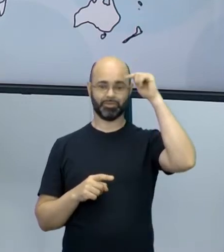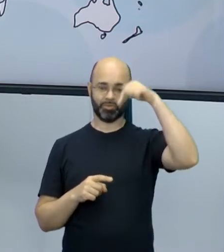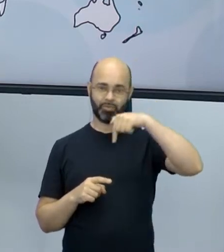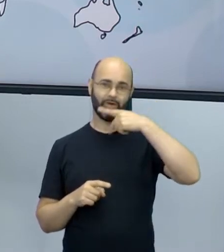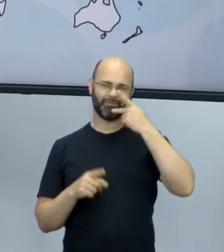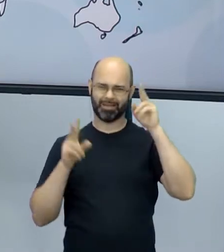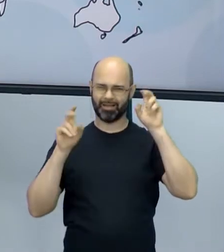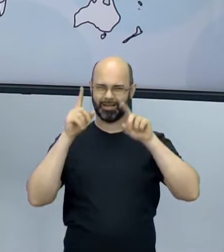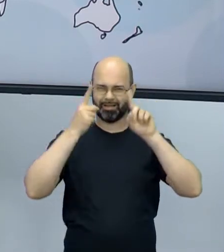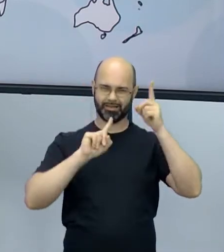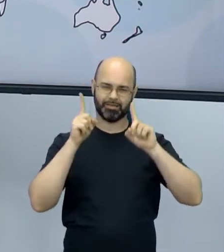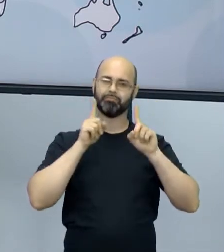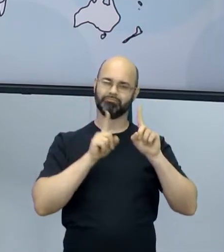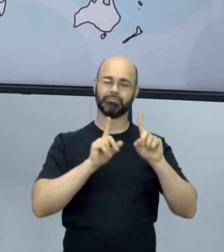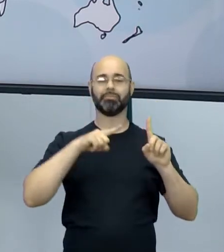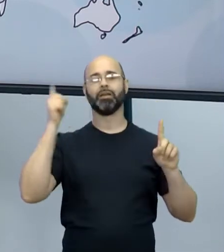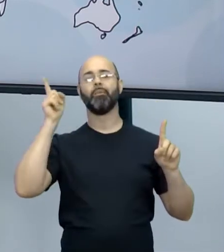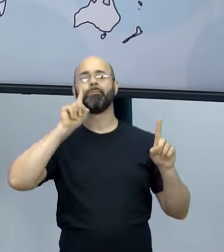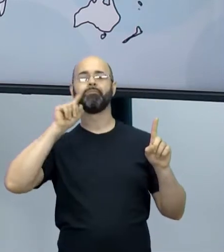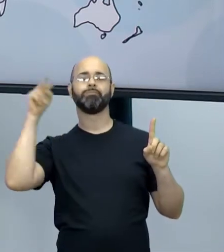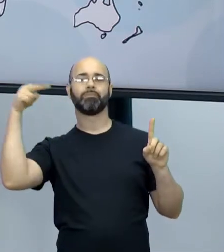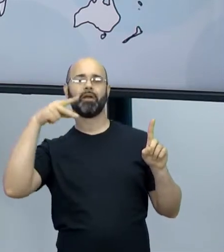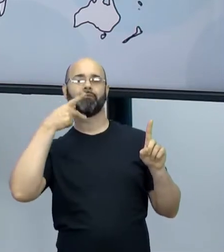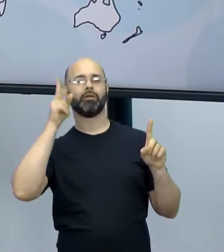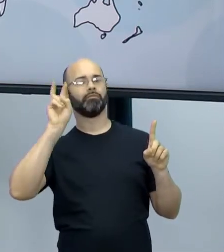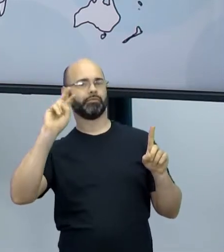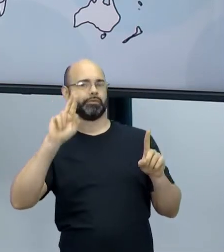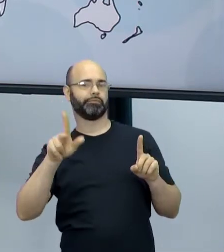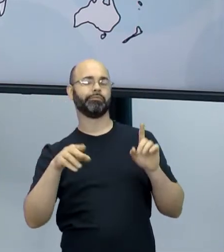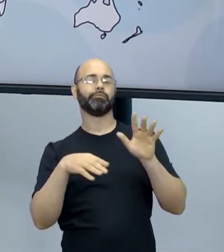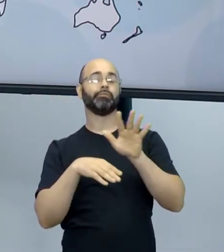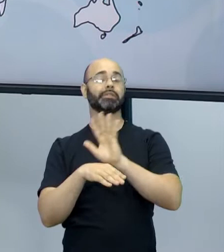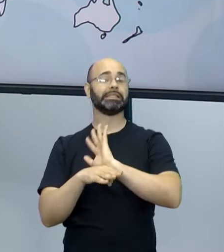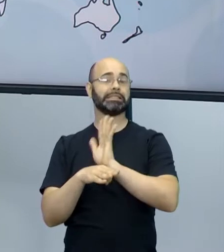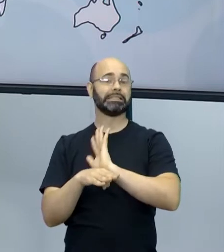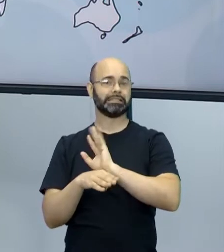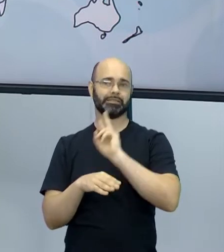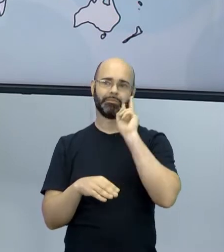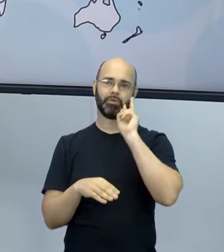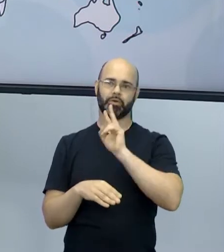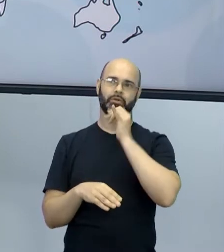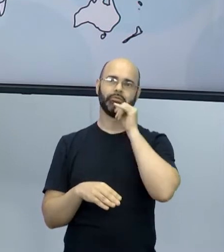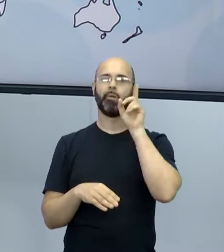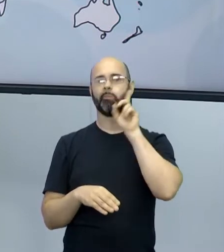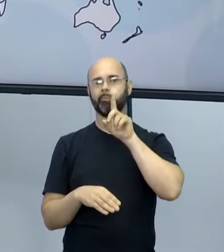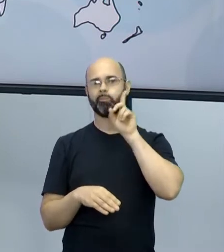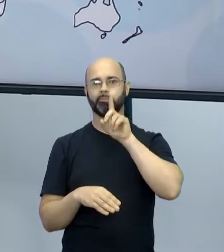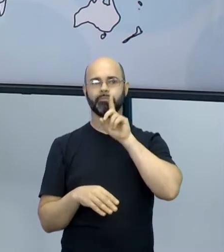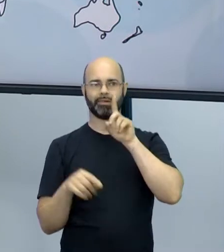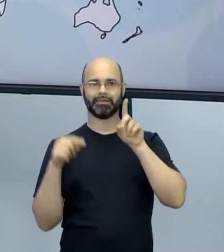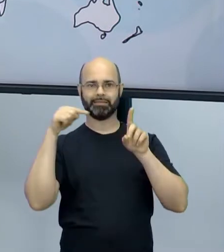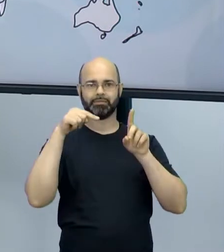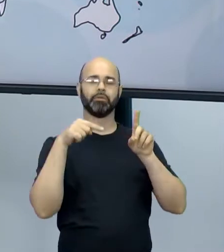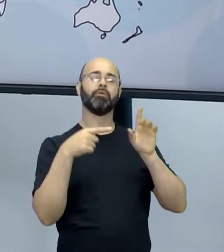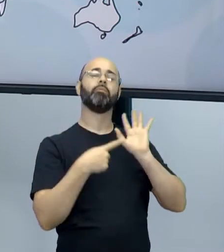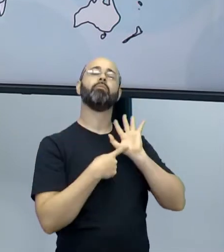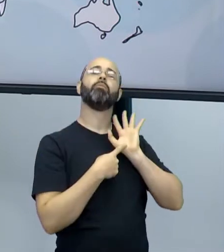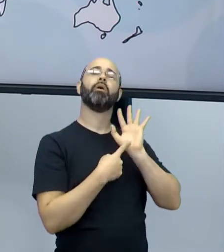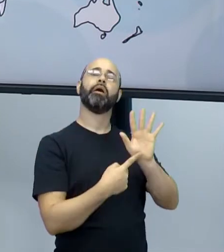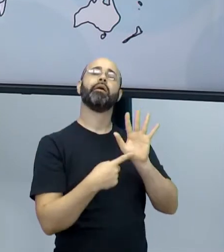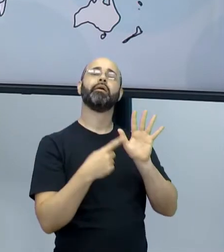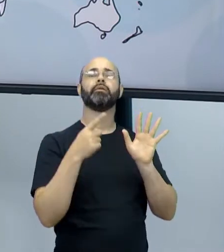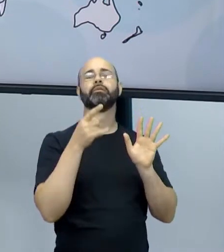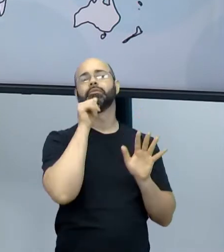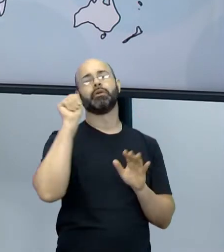o norte-americano falando sobre carnaval é outra. Aí você vai ver um cinema norte-americano retratando